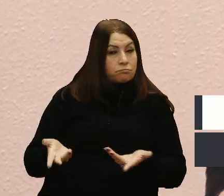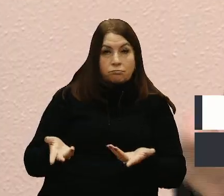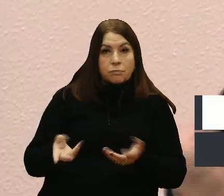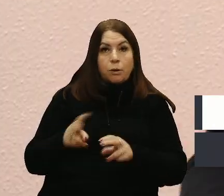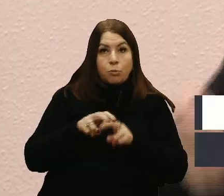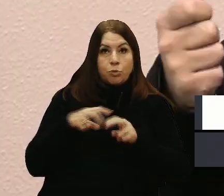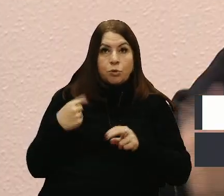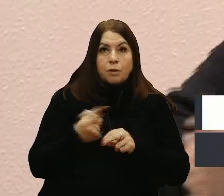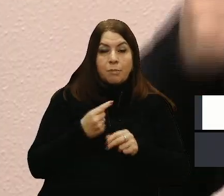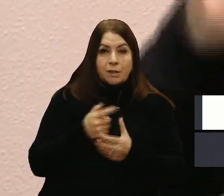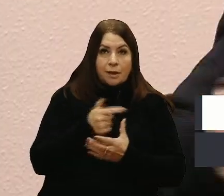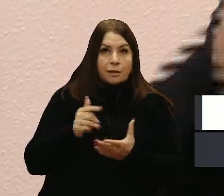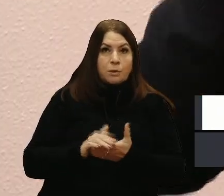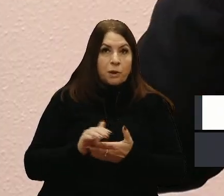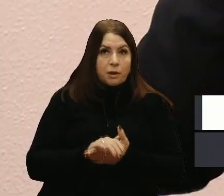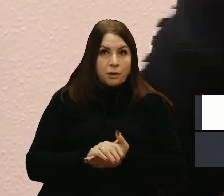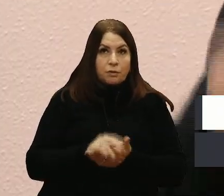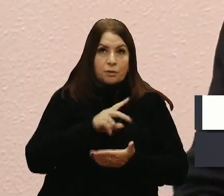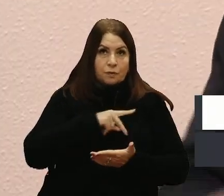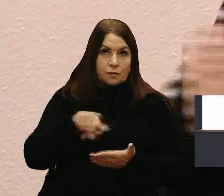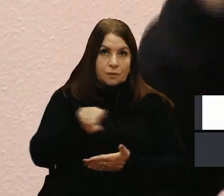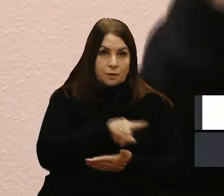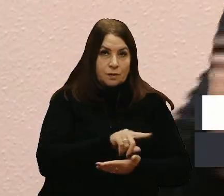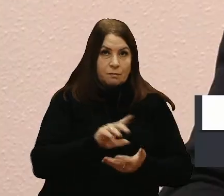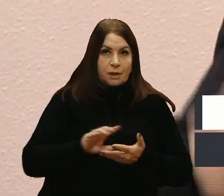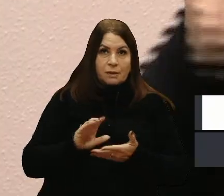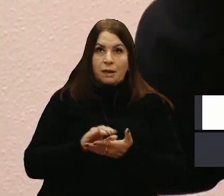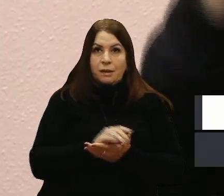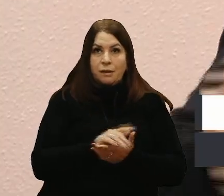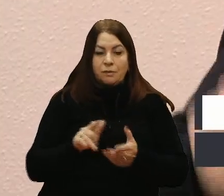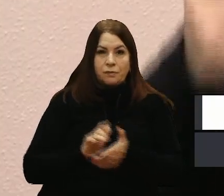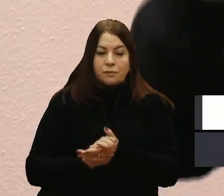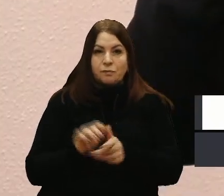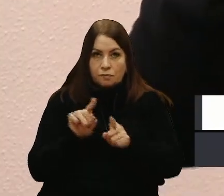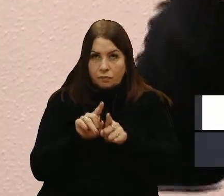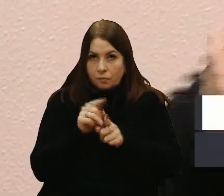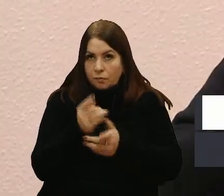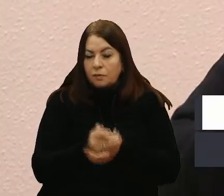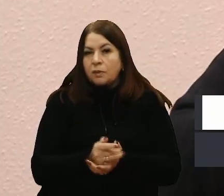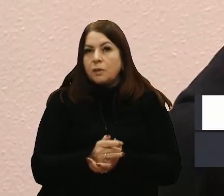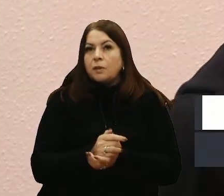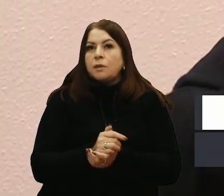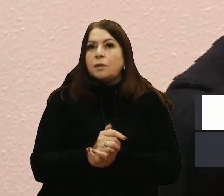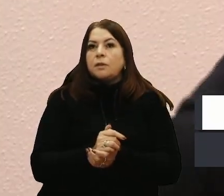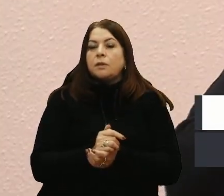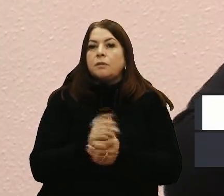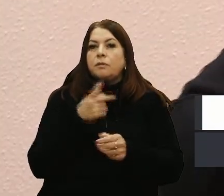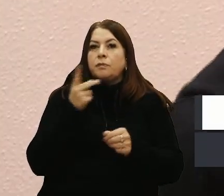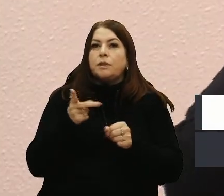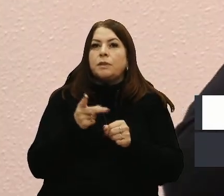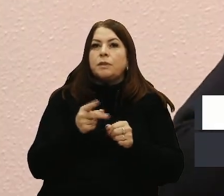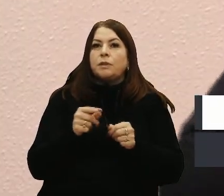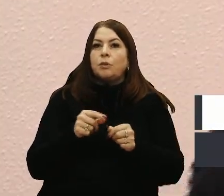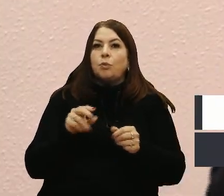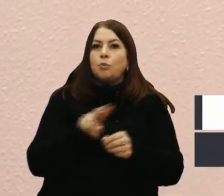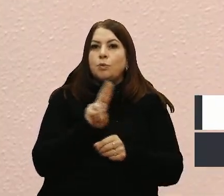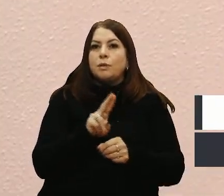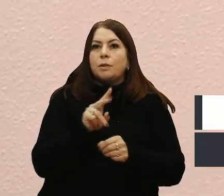isso que nós entendemos que a presidência do Conselho deve necessariamente ser ocupada por membro da